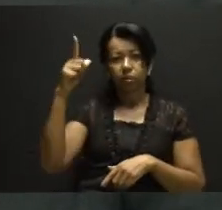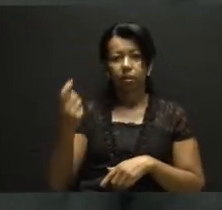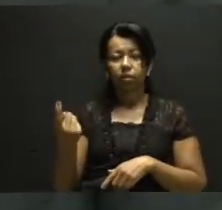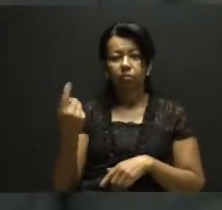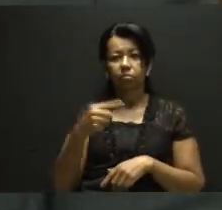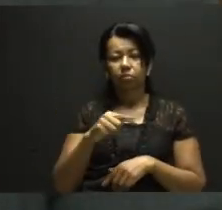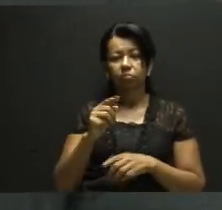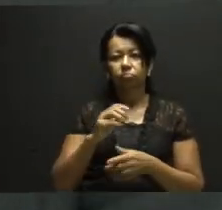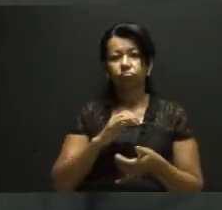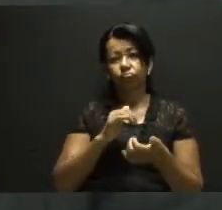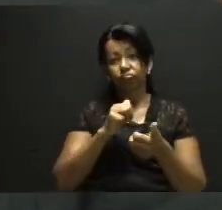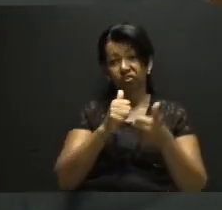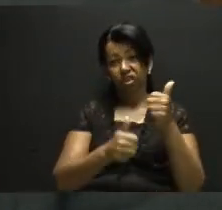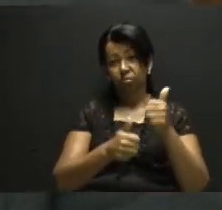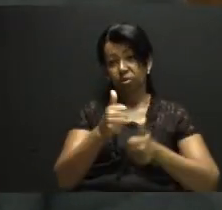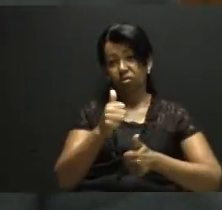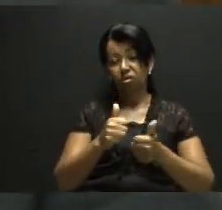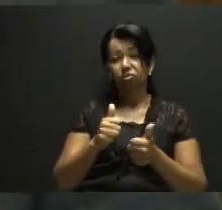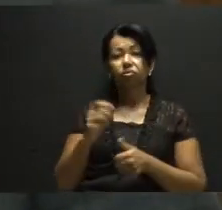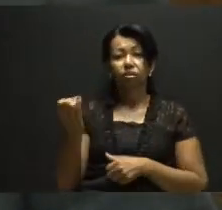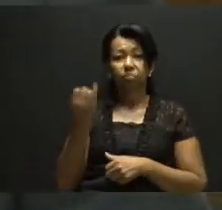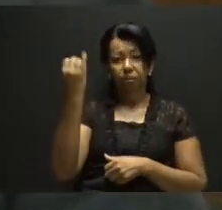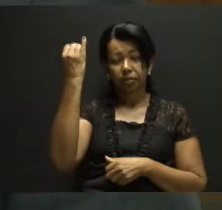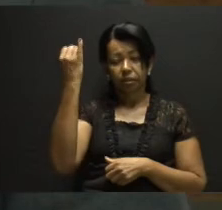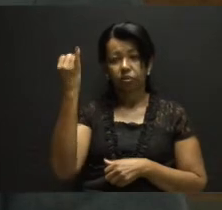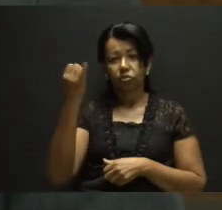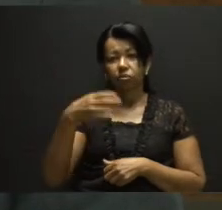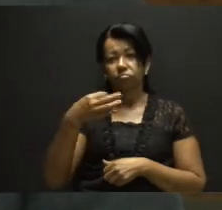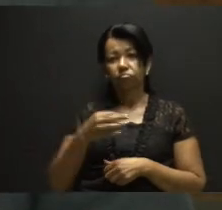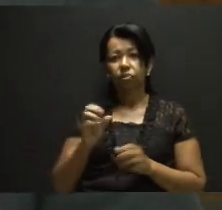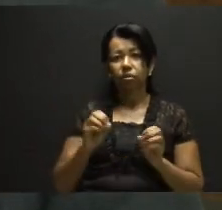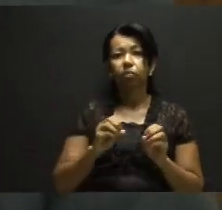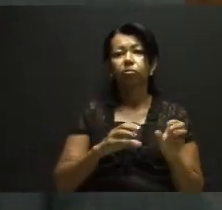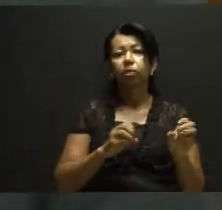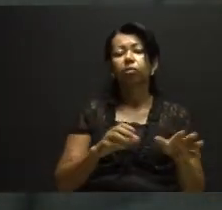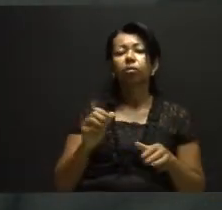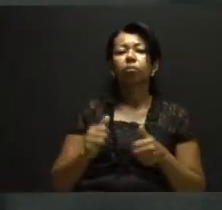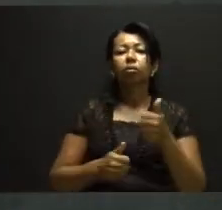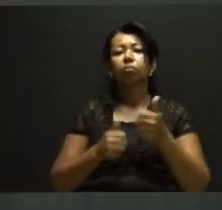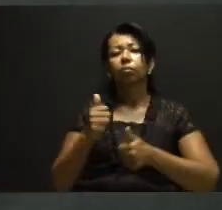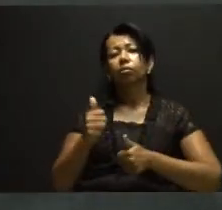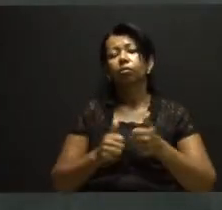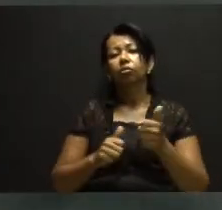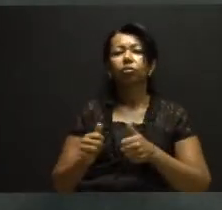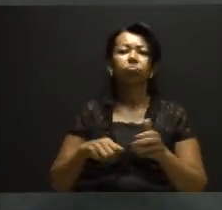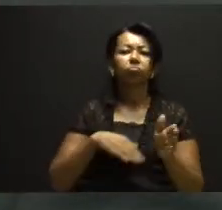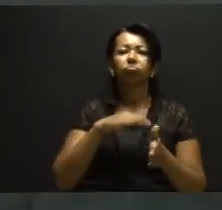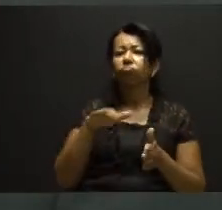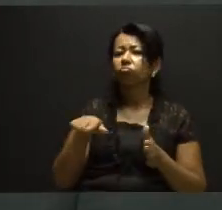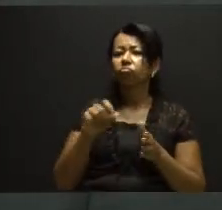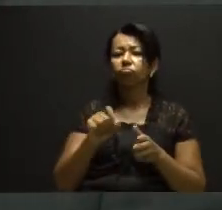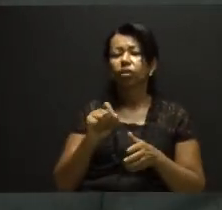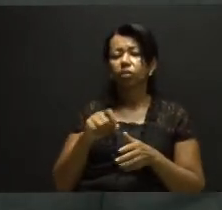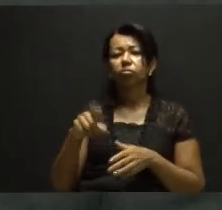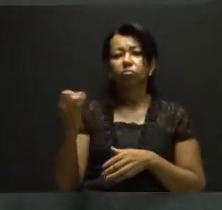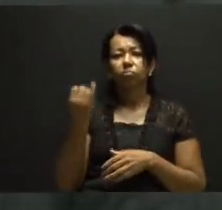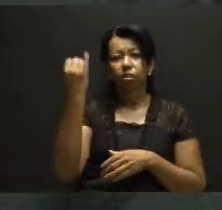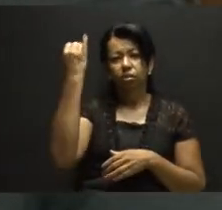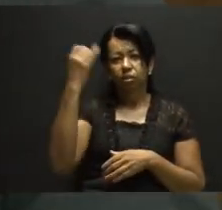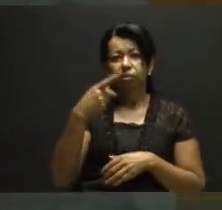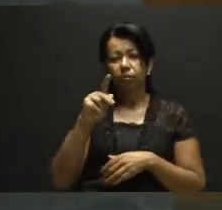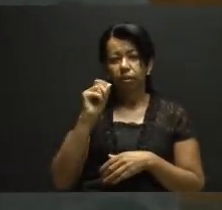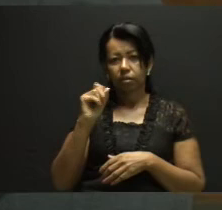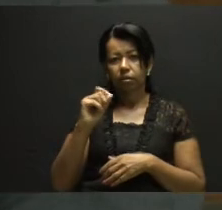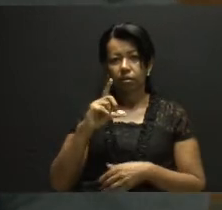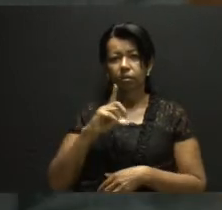nosso esporte acho que isso é fundamental é óbvio que a educação esporte cultura e abrange tudo isso aí acho que é fundamental pra